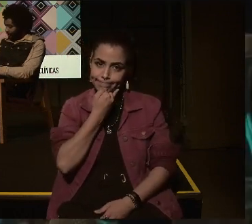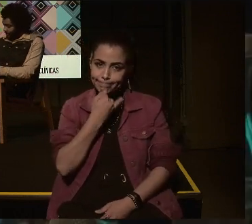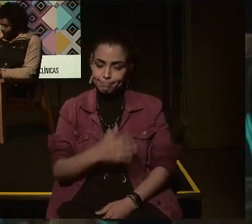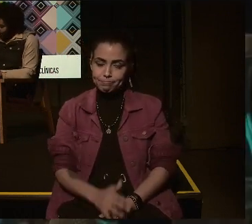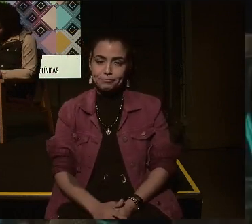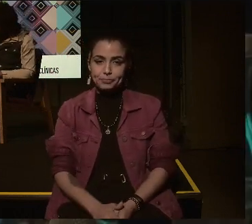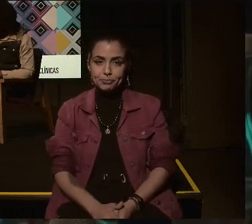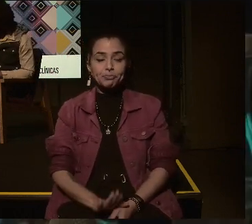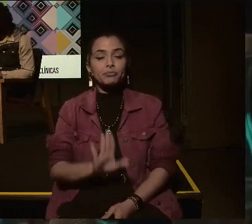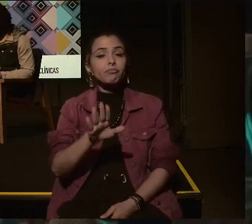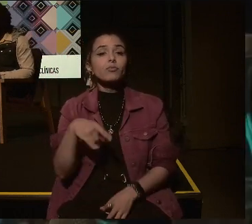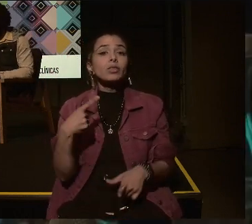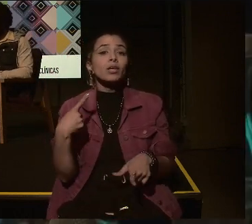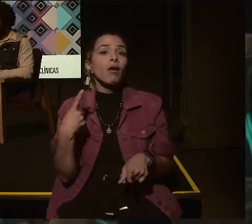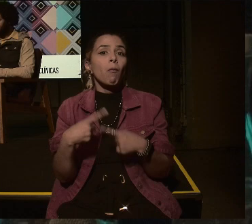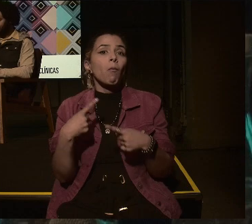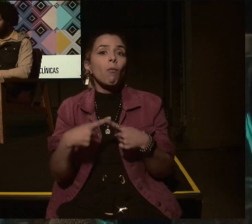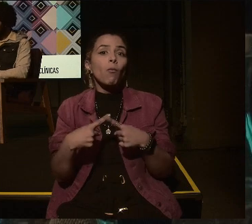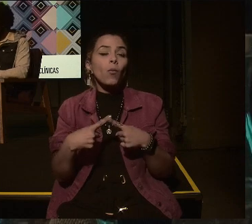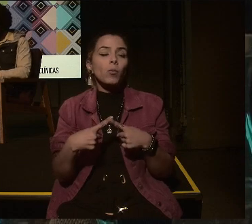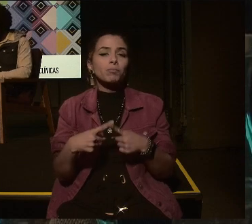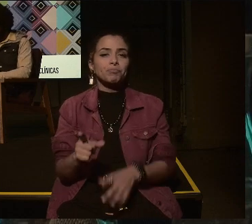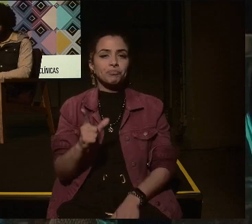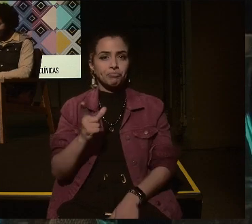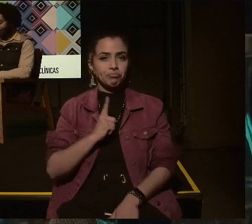Porque há um apelo